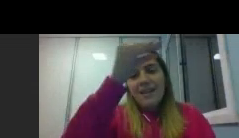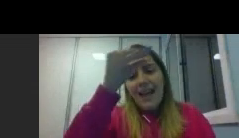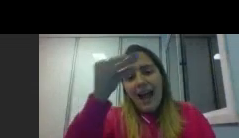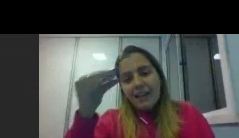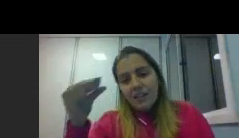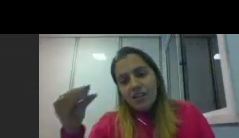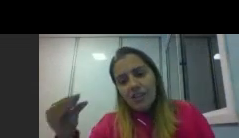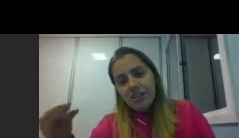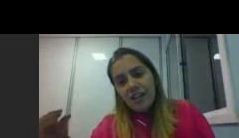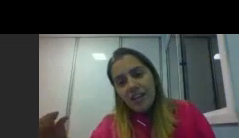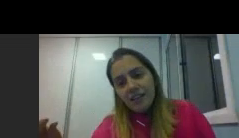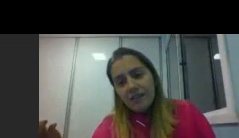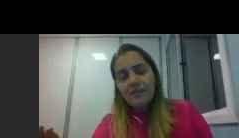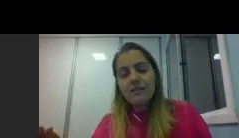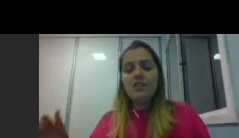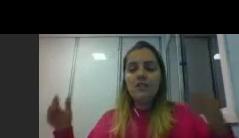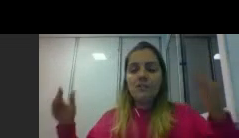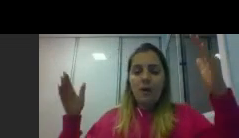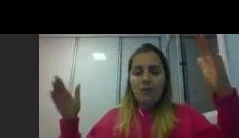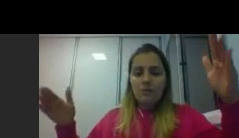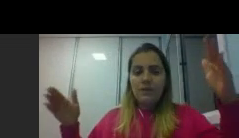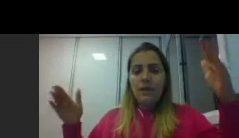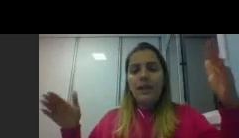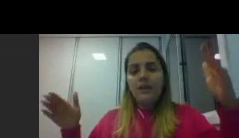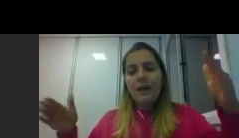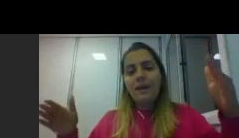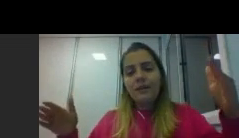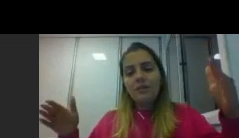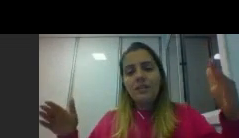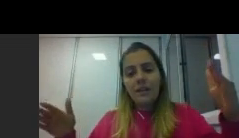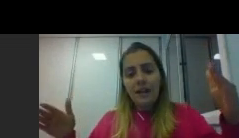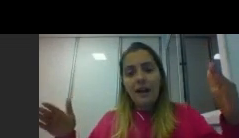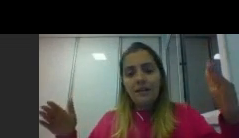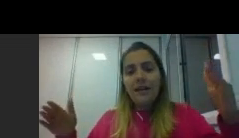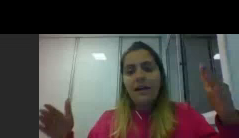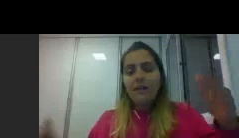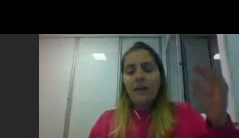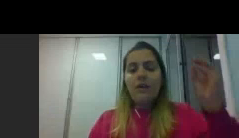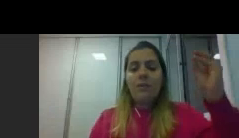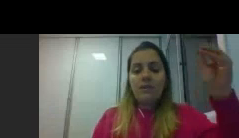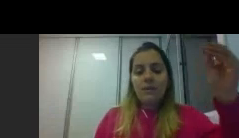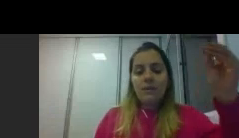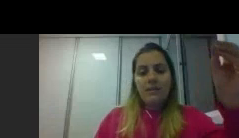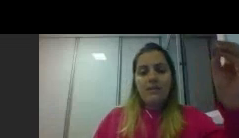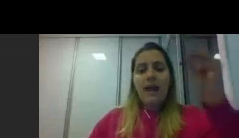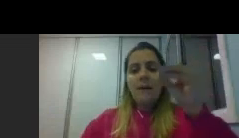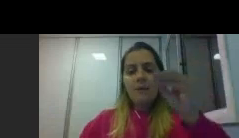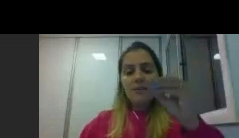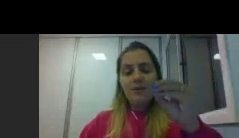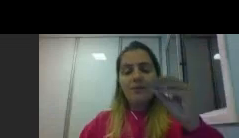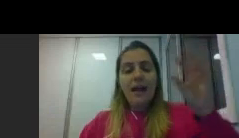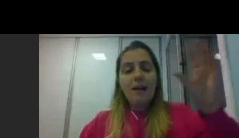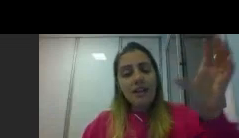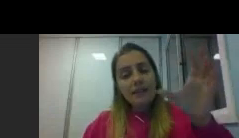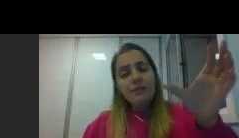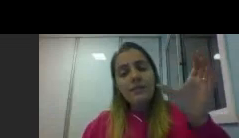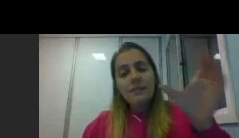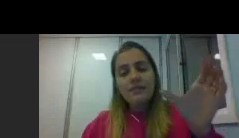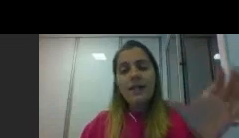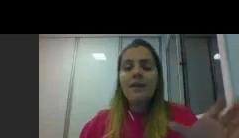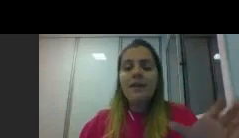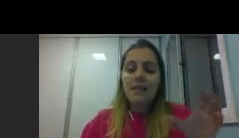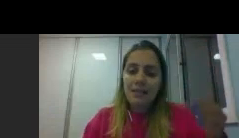tenho milhares de genes dispostos naquele filamento de DNA. Eu tenho a porção inicial e a porção final